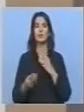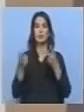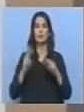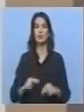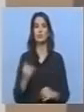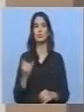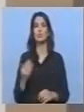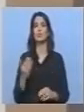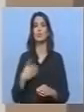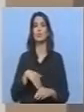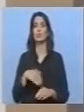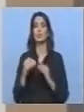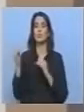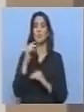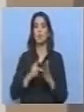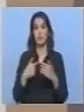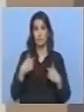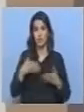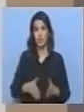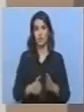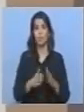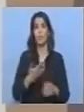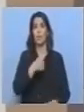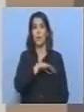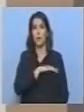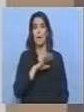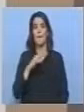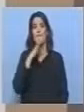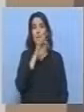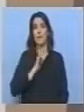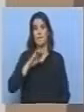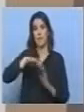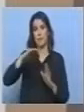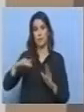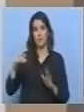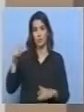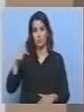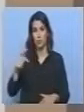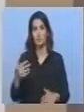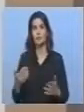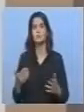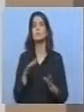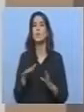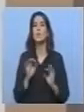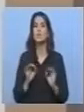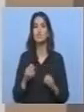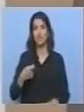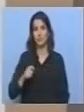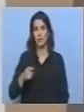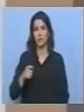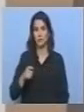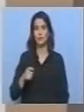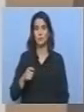Nasci onde? Nasci em Coimbra, mas sou transmontano, família transmontana. De onde, já agora? De Chaves.